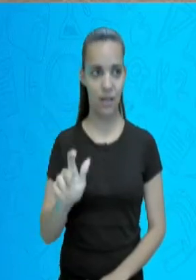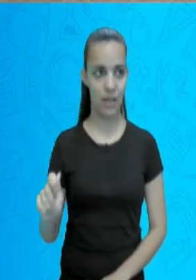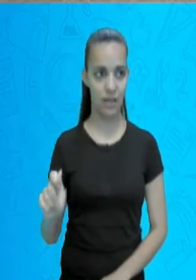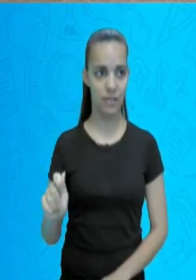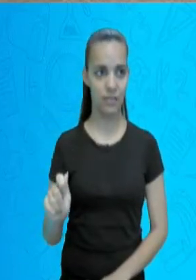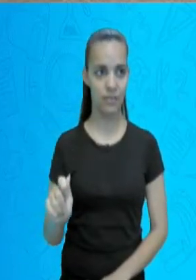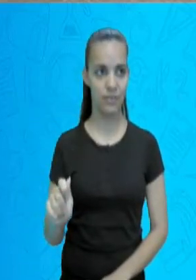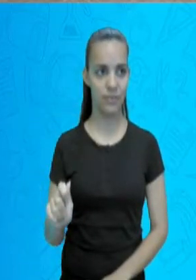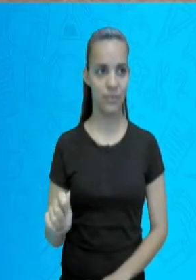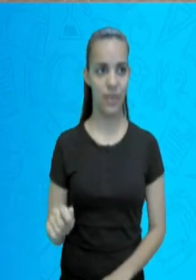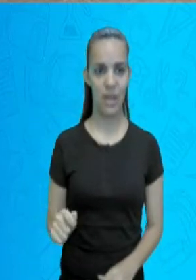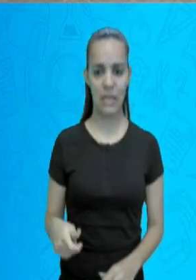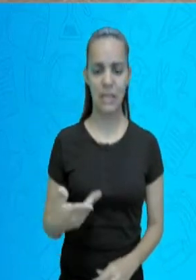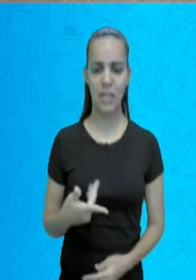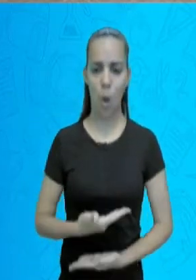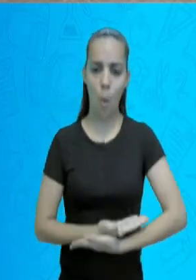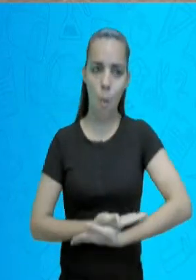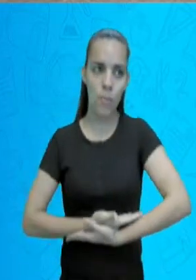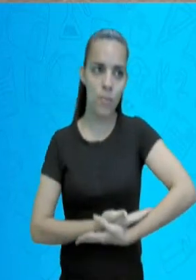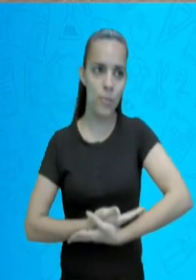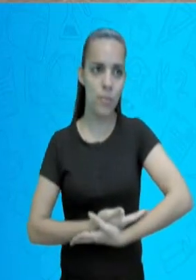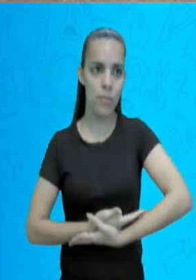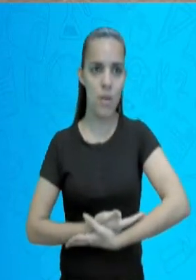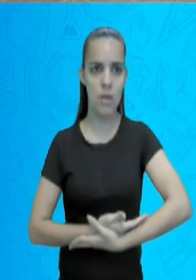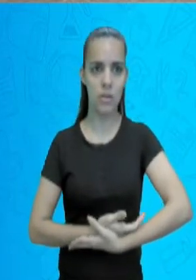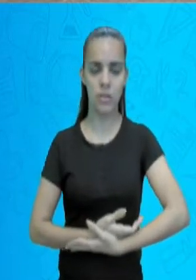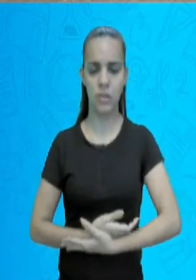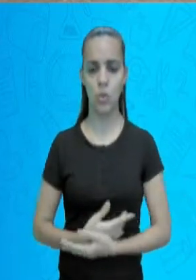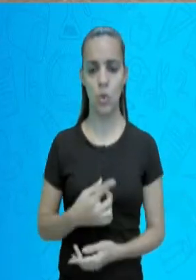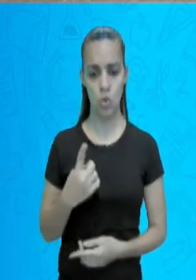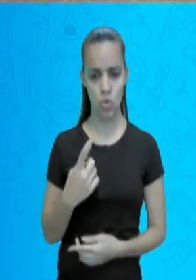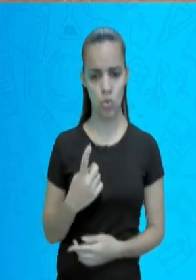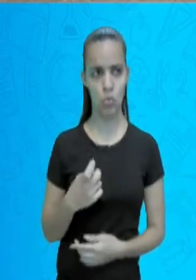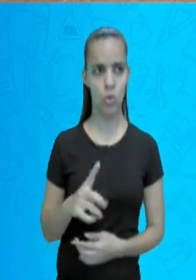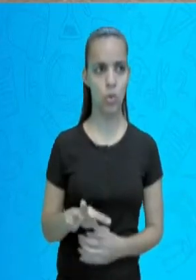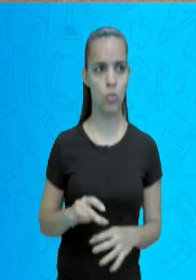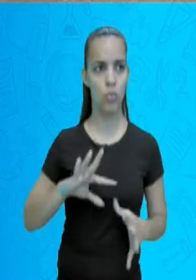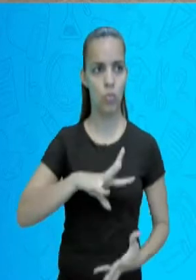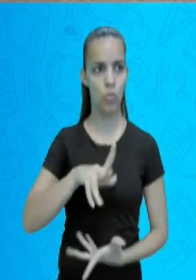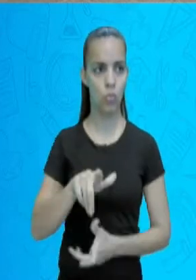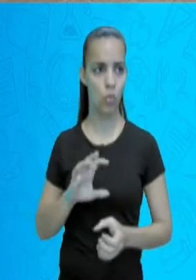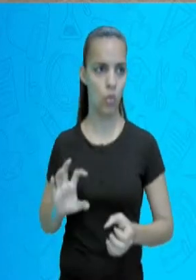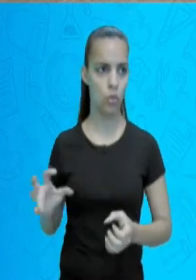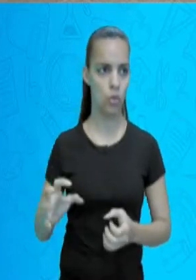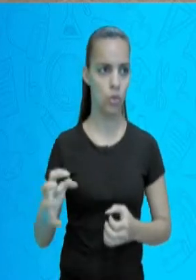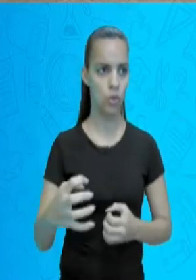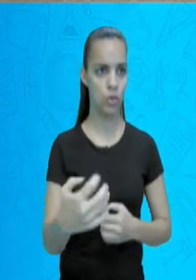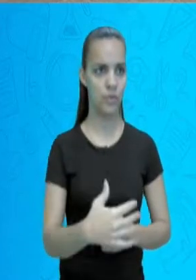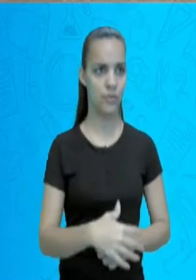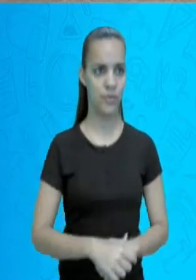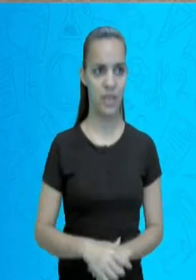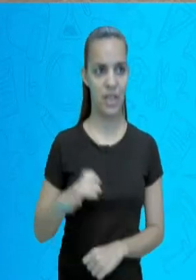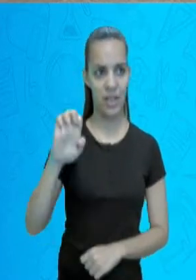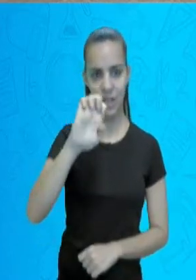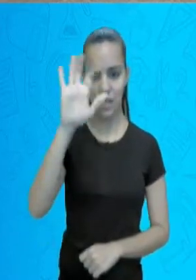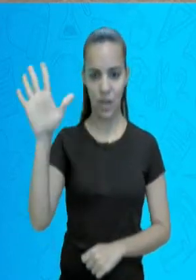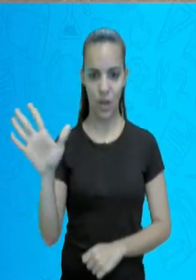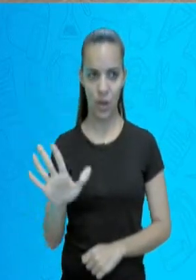o berço da humanidade. A Europa, o berço